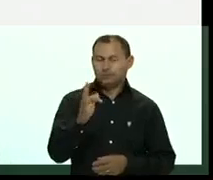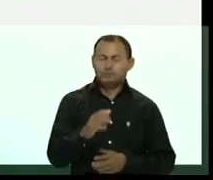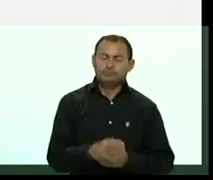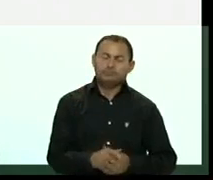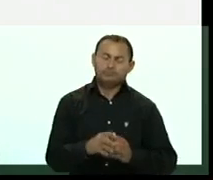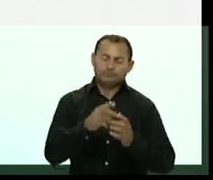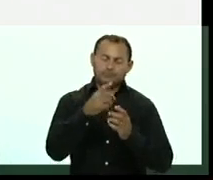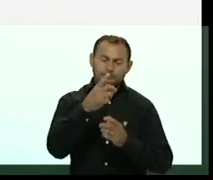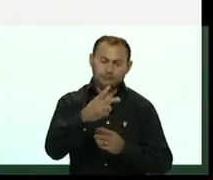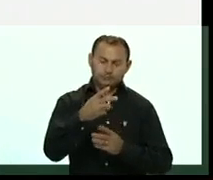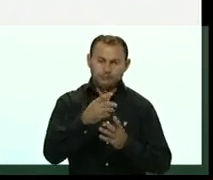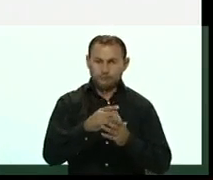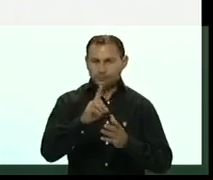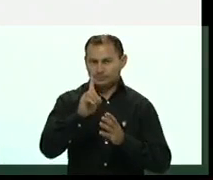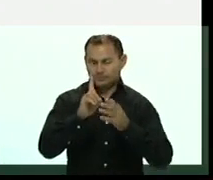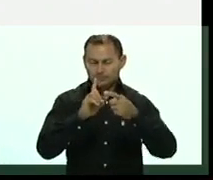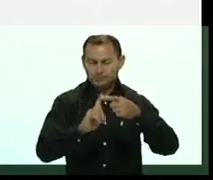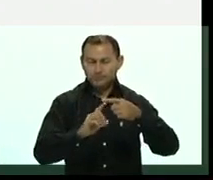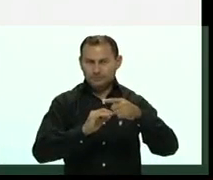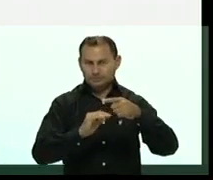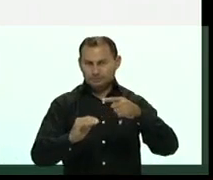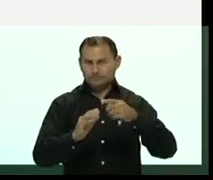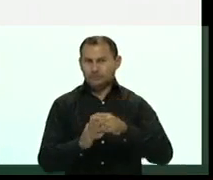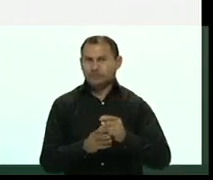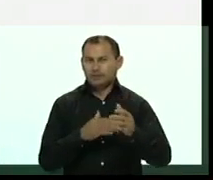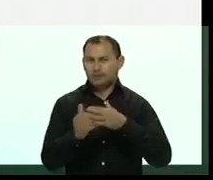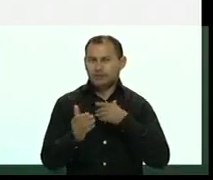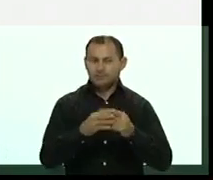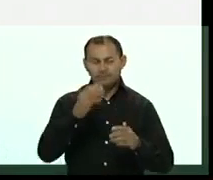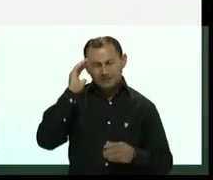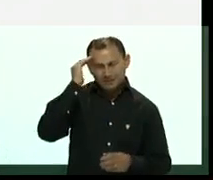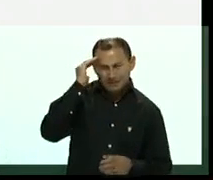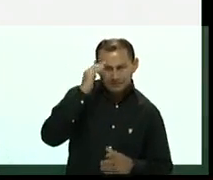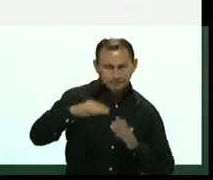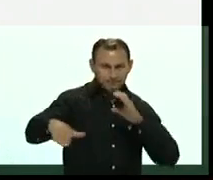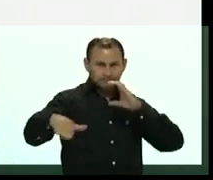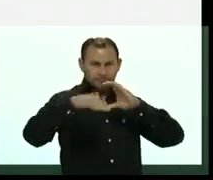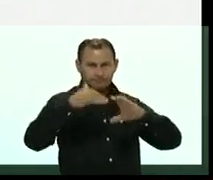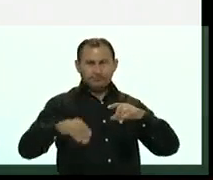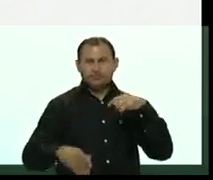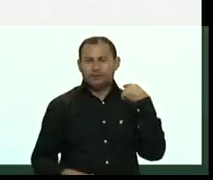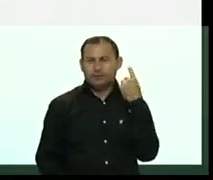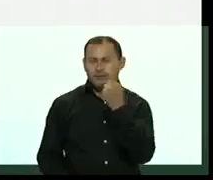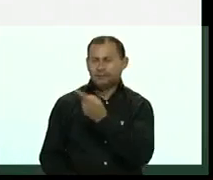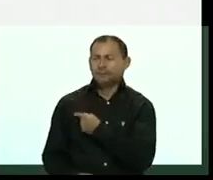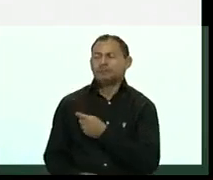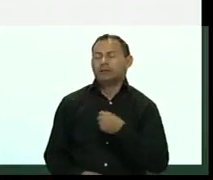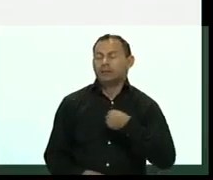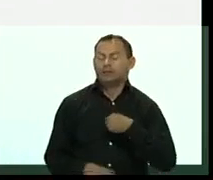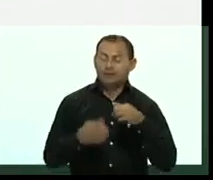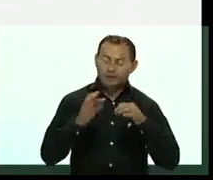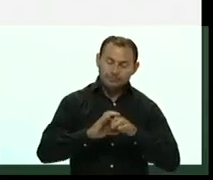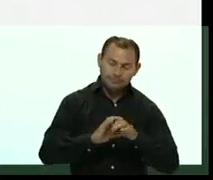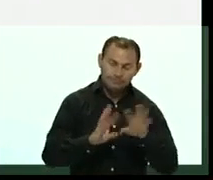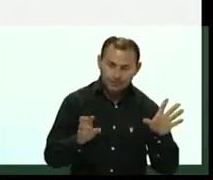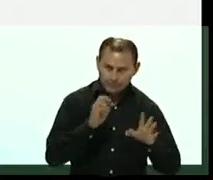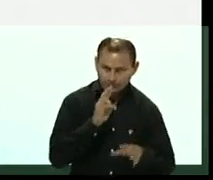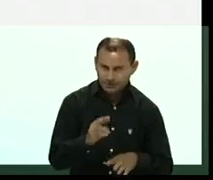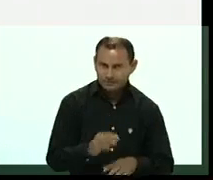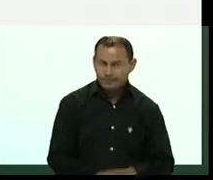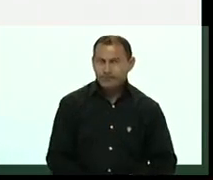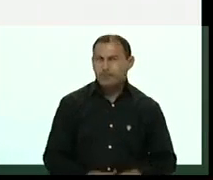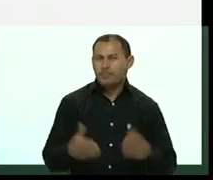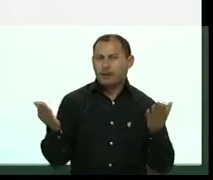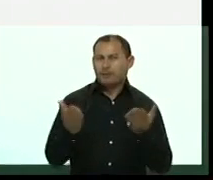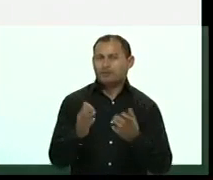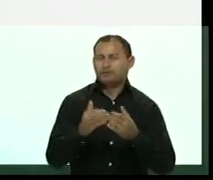ao quadrado no nosso denominador, tá? Qualquer dúvida, você pode ir encaminhando para nós, que eu estou aqui à disposição. Agora,